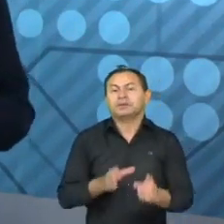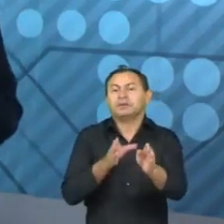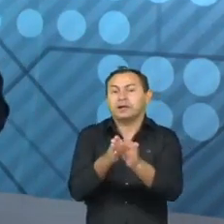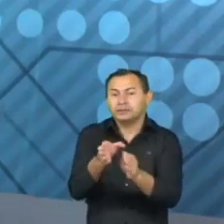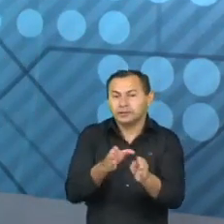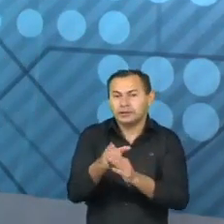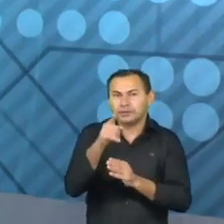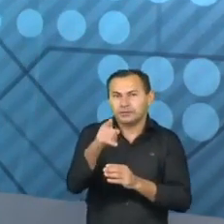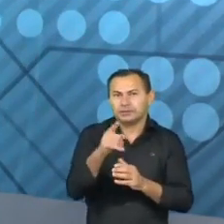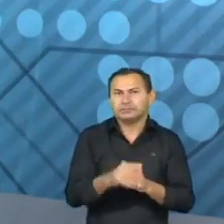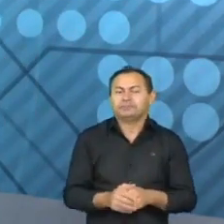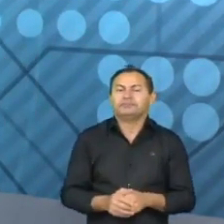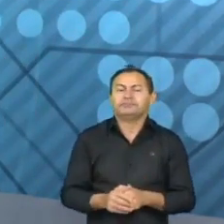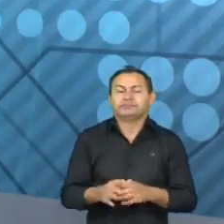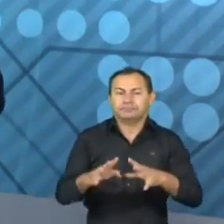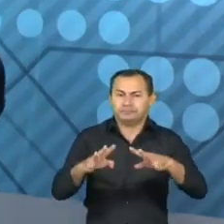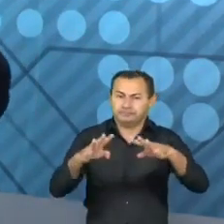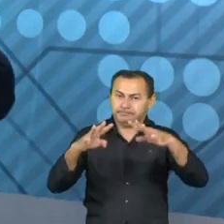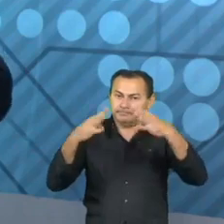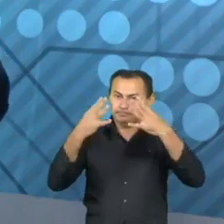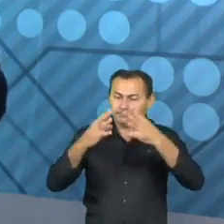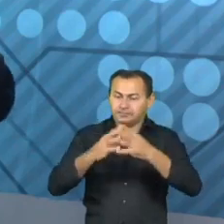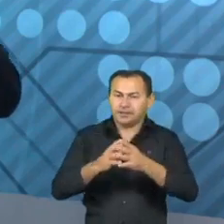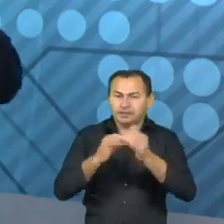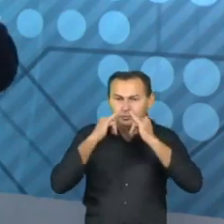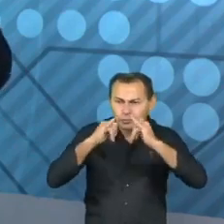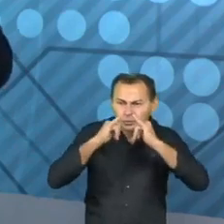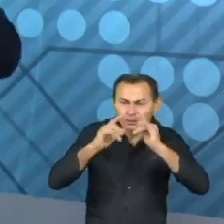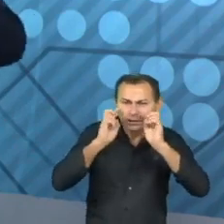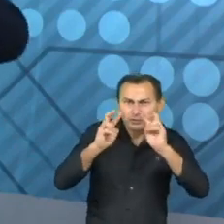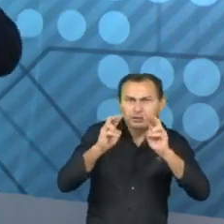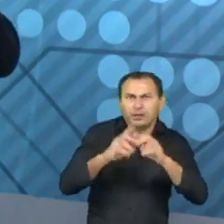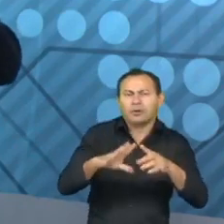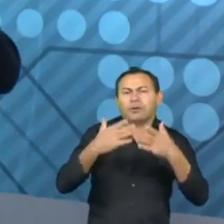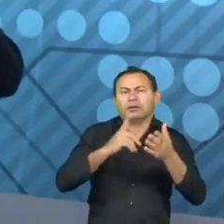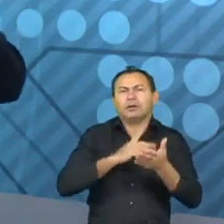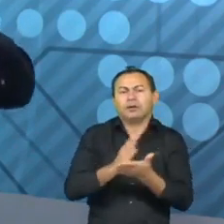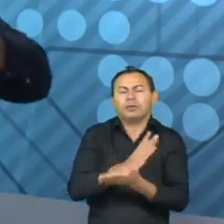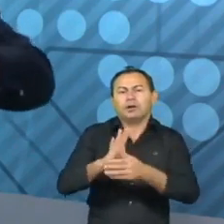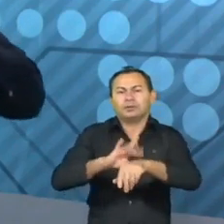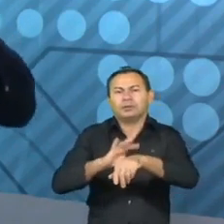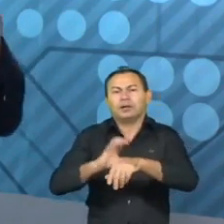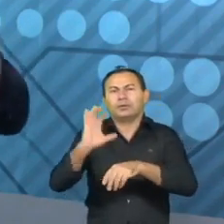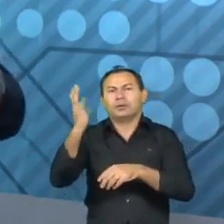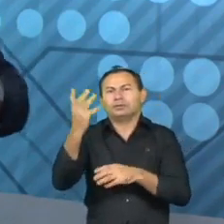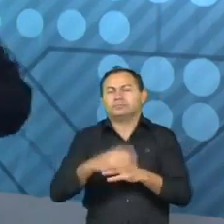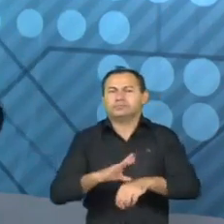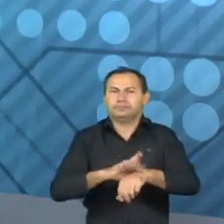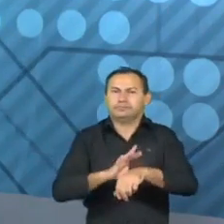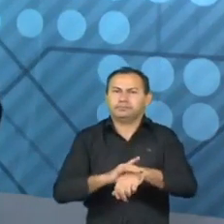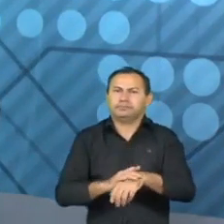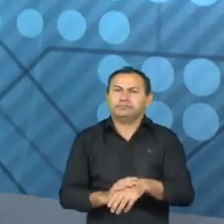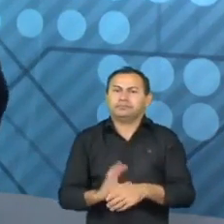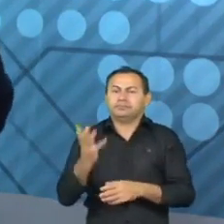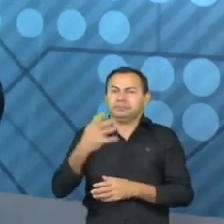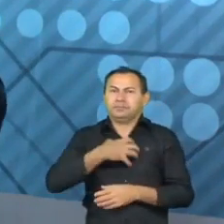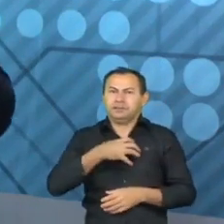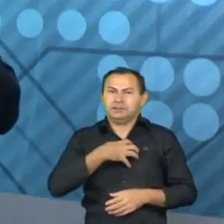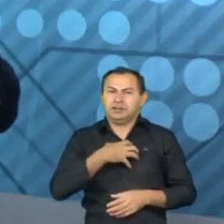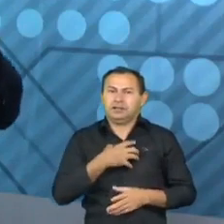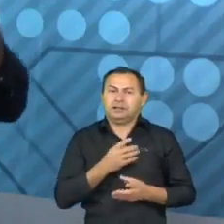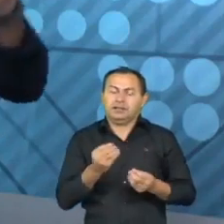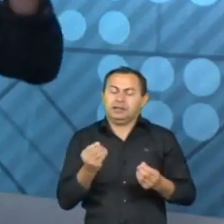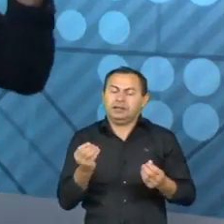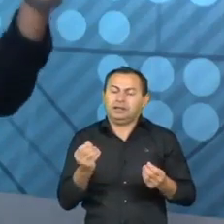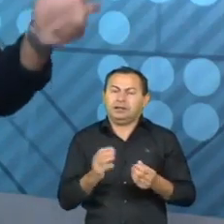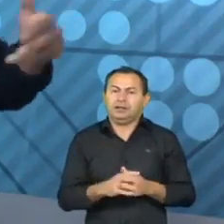para você é prestar atenção em noticiários, por exemplo, que quando tem alguma doença acontecendo, essa doença ela está acontecendo de uma forma,